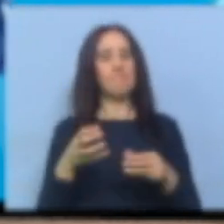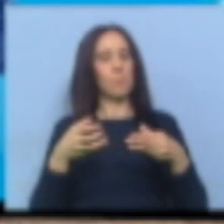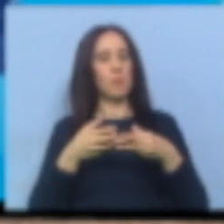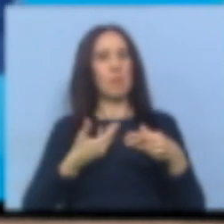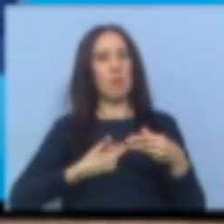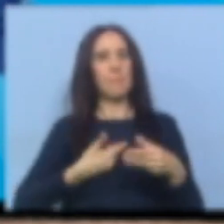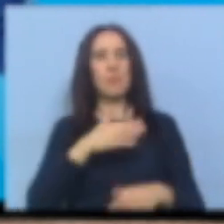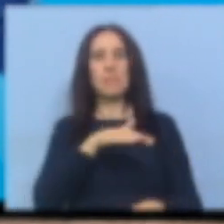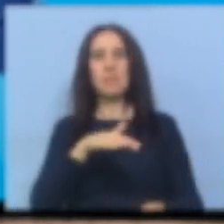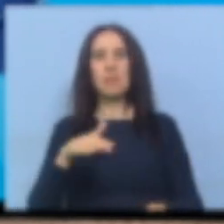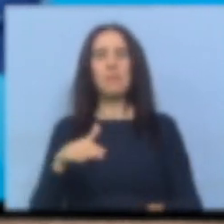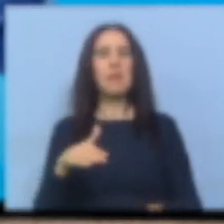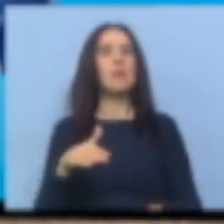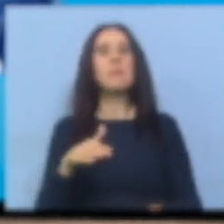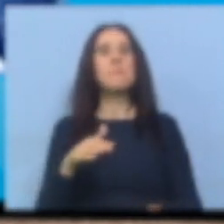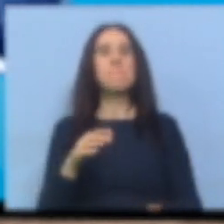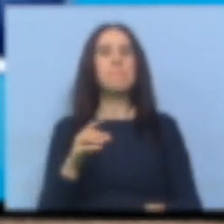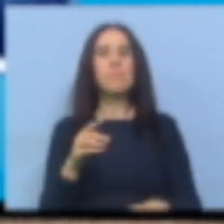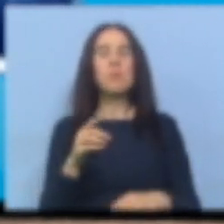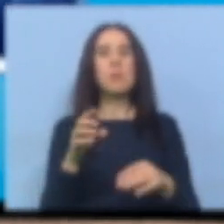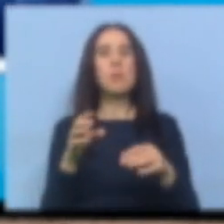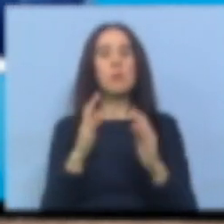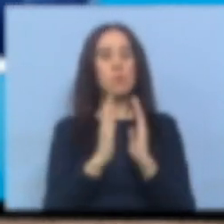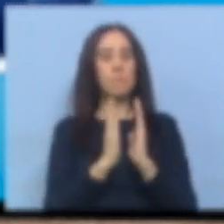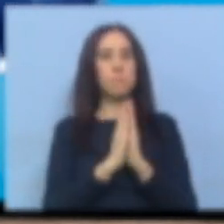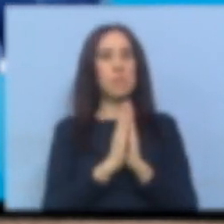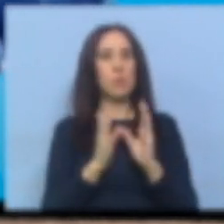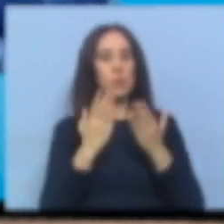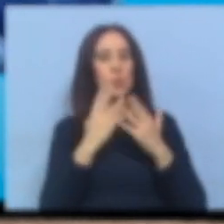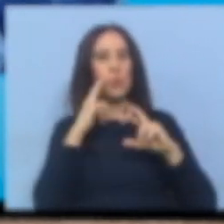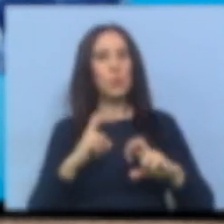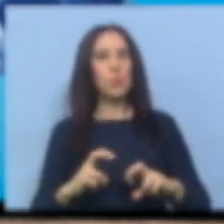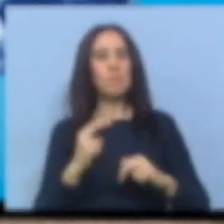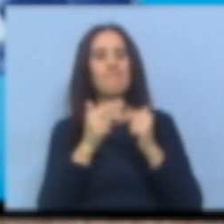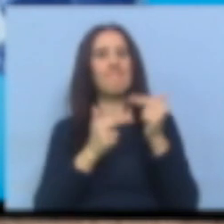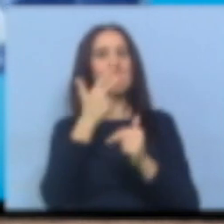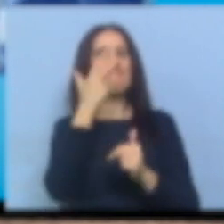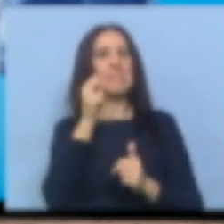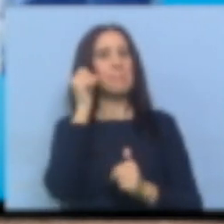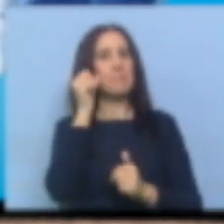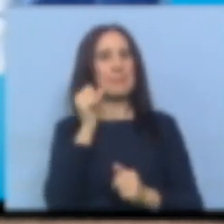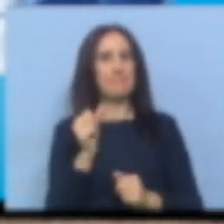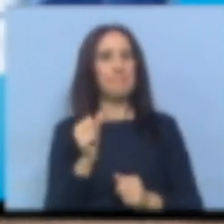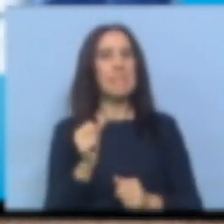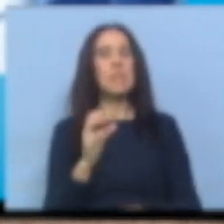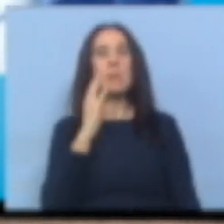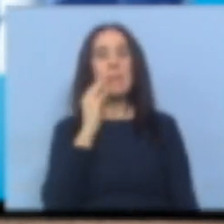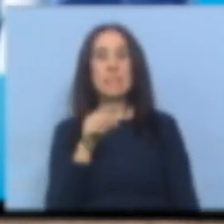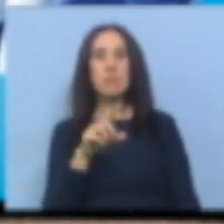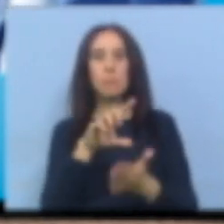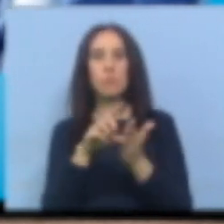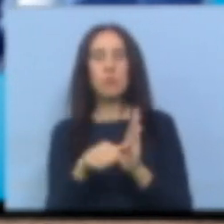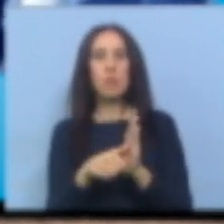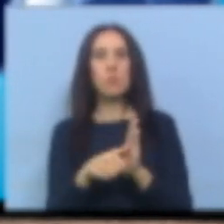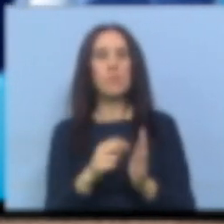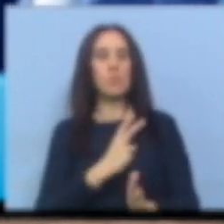comunidade científica não está em relação aos estudos da religião completamente construída e penso que com este projeto